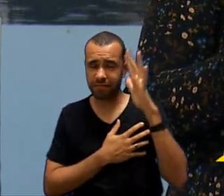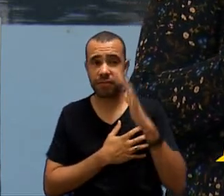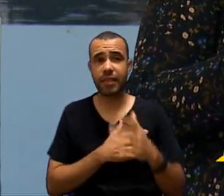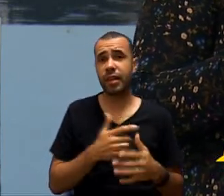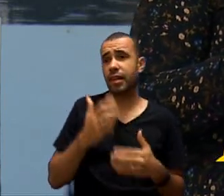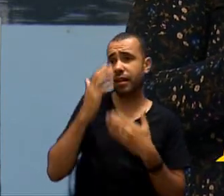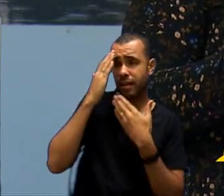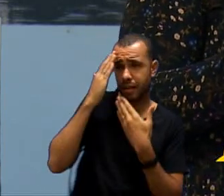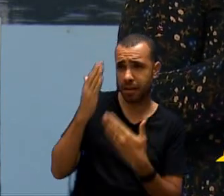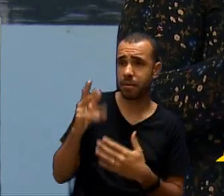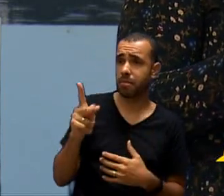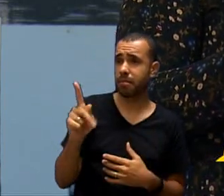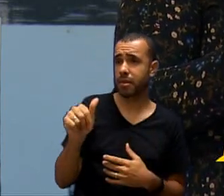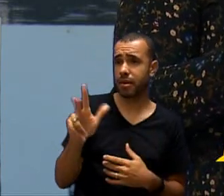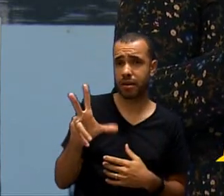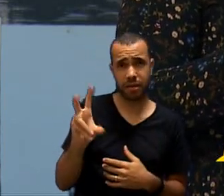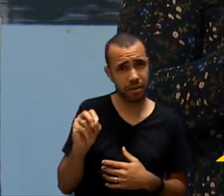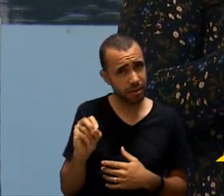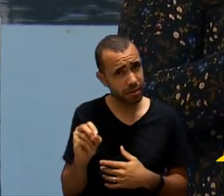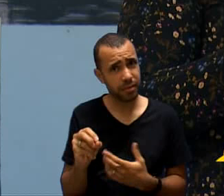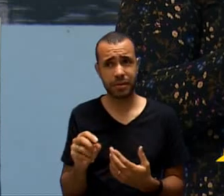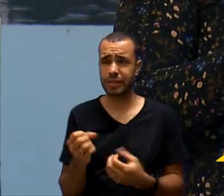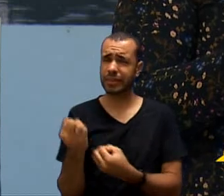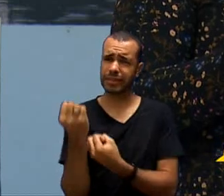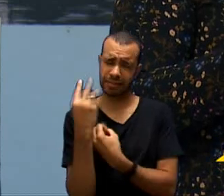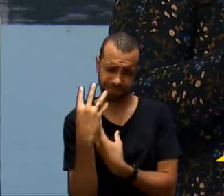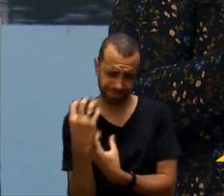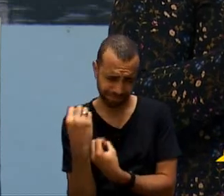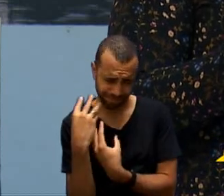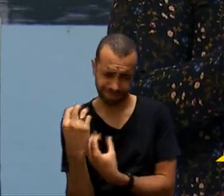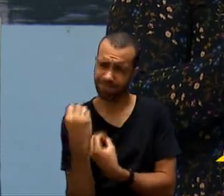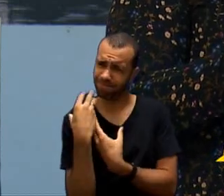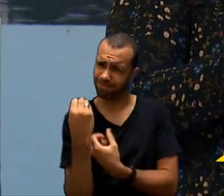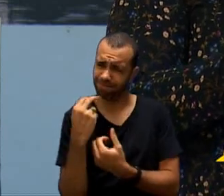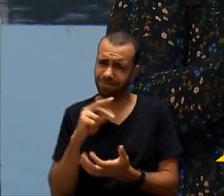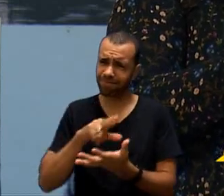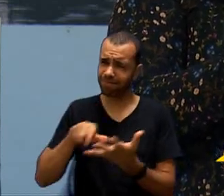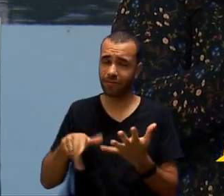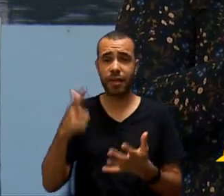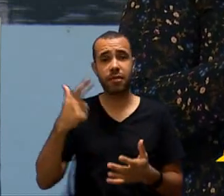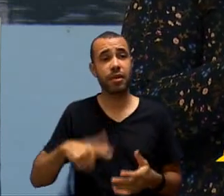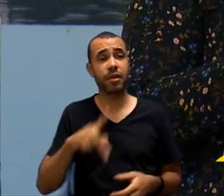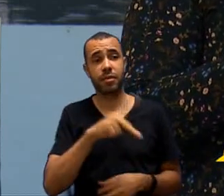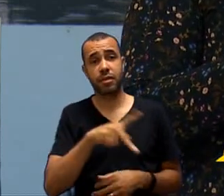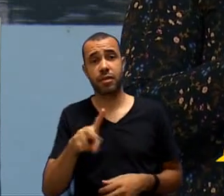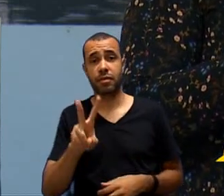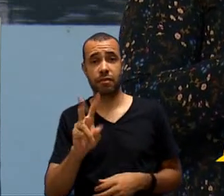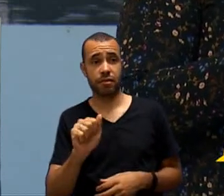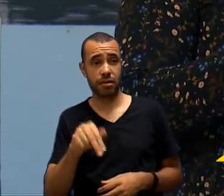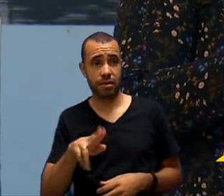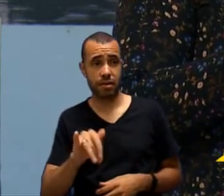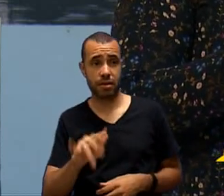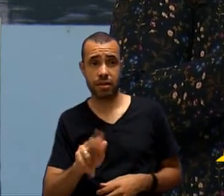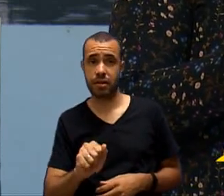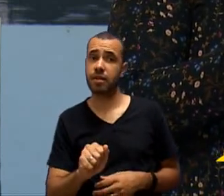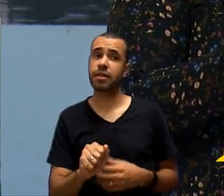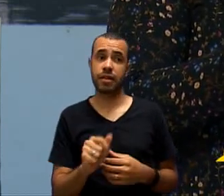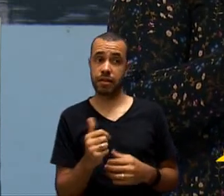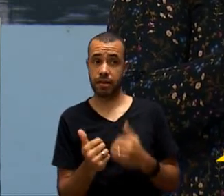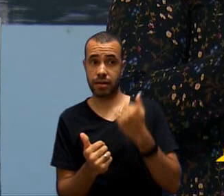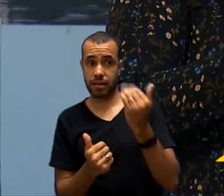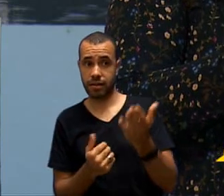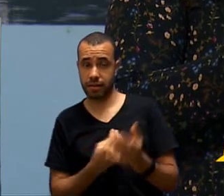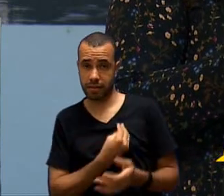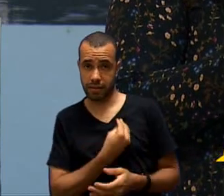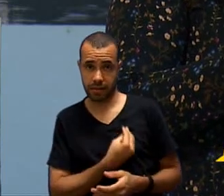Paulo por ter passado muito conhecimento para a gente. Queria agradecer a minha professora Vânia, que está ali atrás, por todo